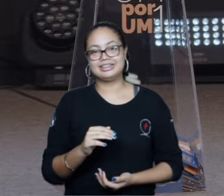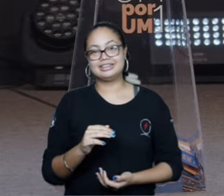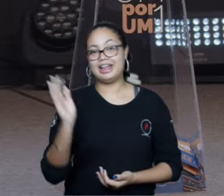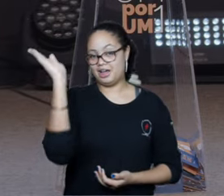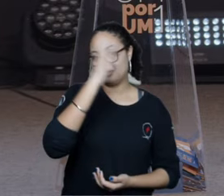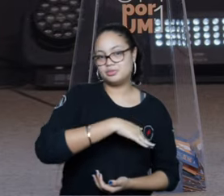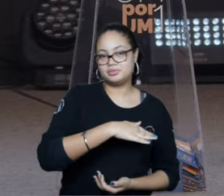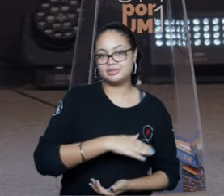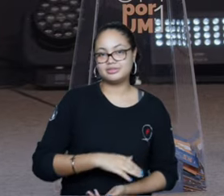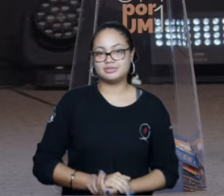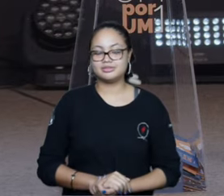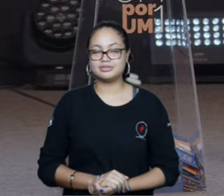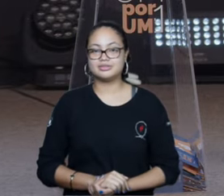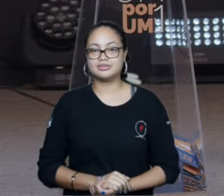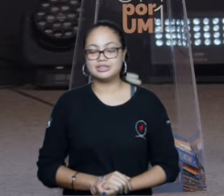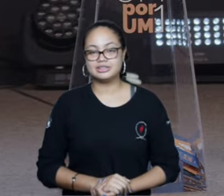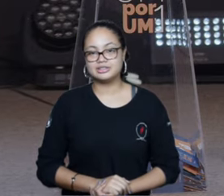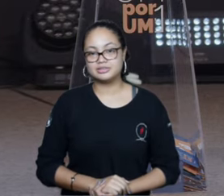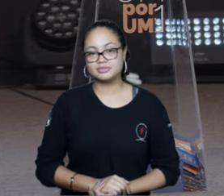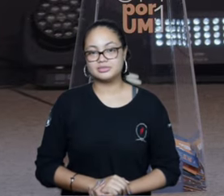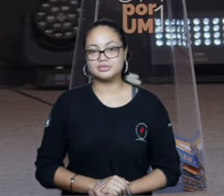bom esculhambado